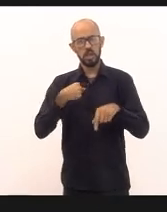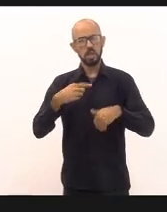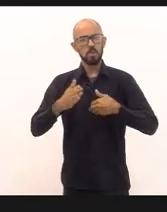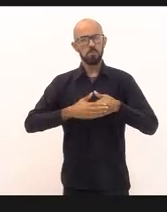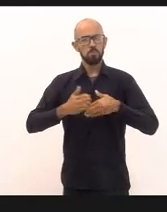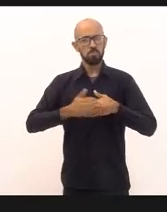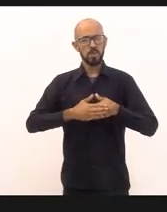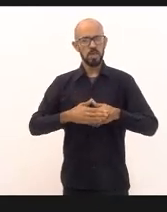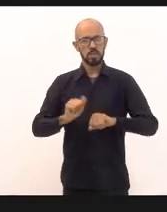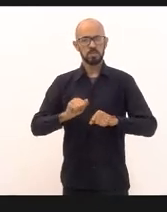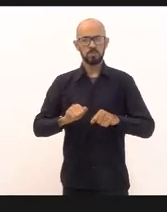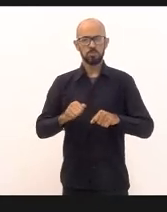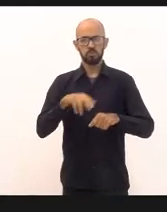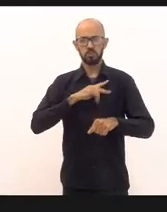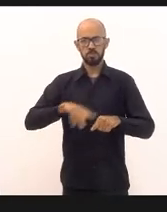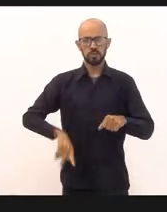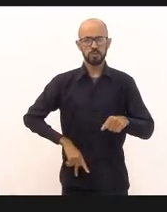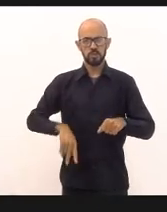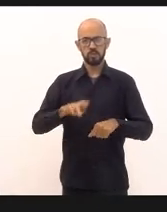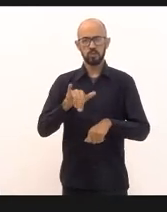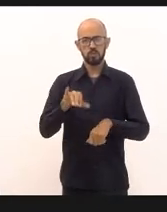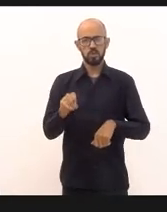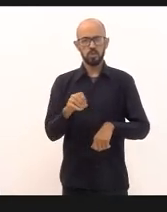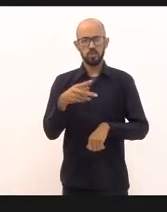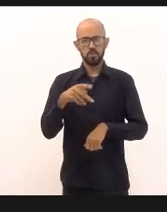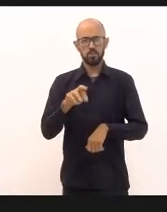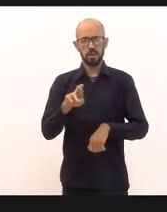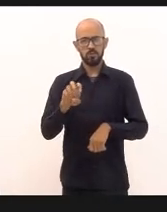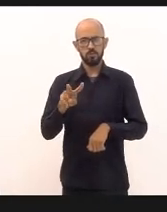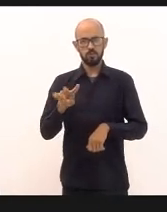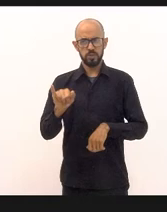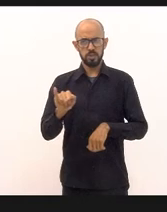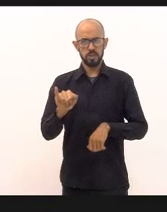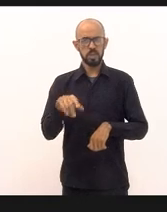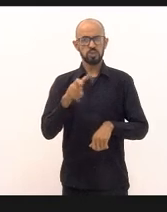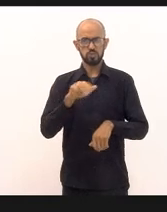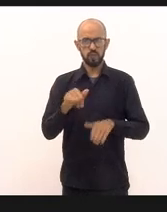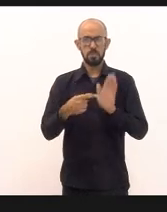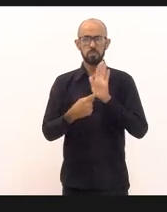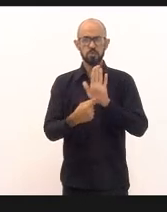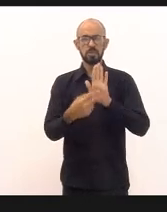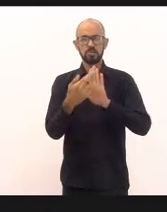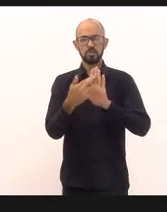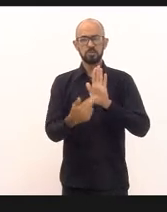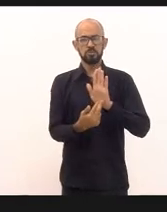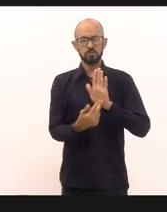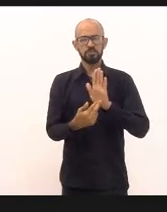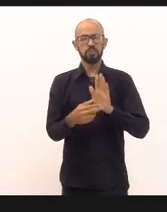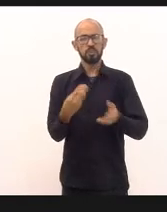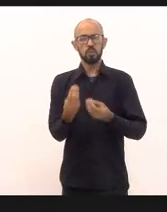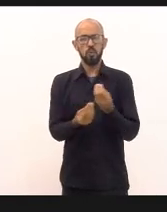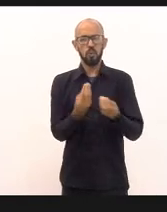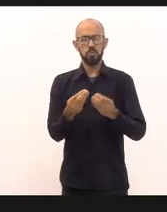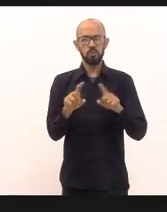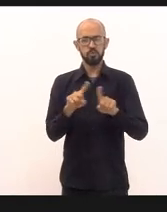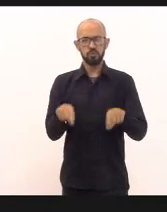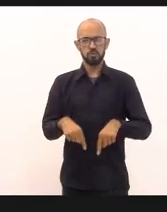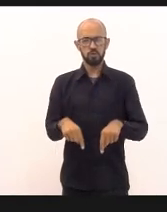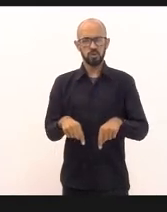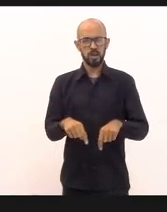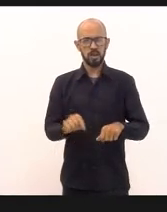Previdência, que a gente espera votar esse relatório finalmente em breve, para mostrar como os servidores do Rio de Janeiro